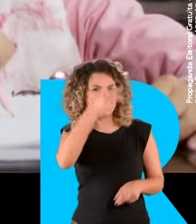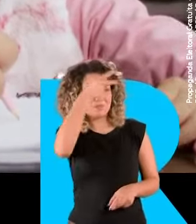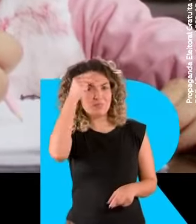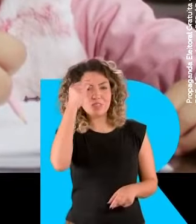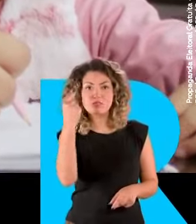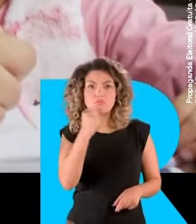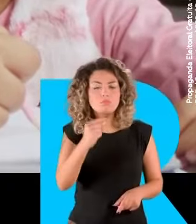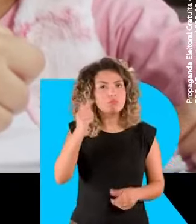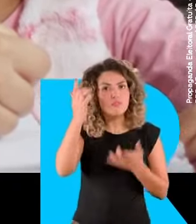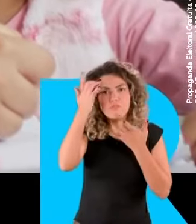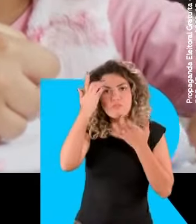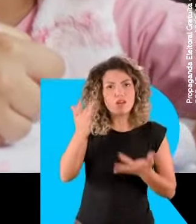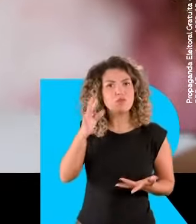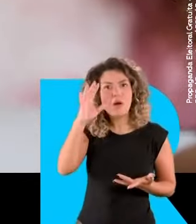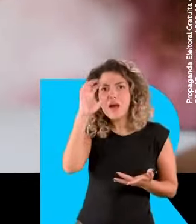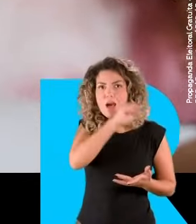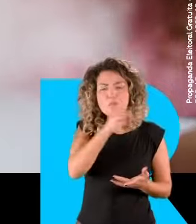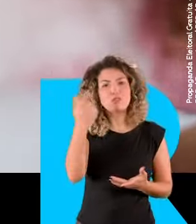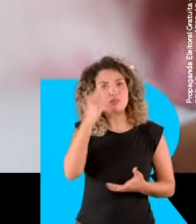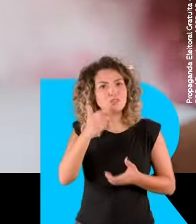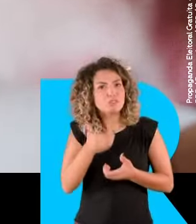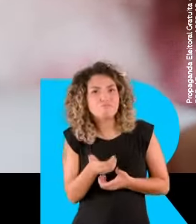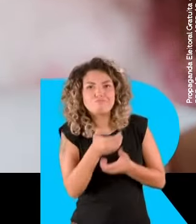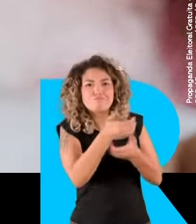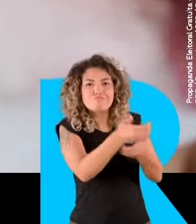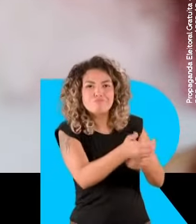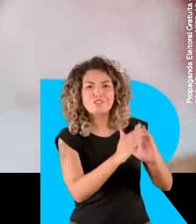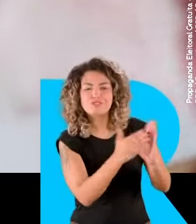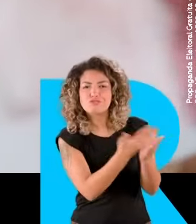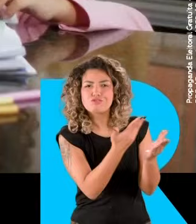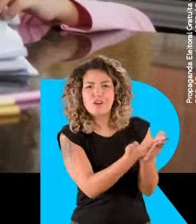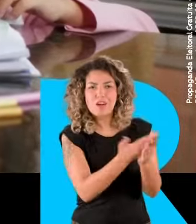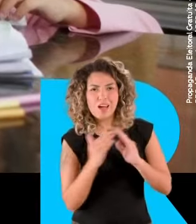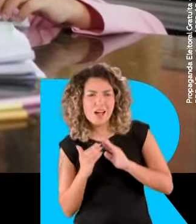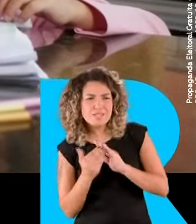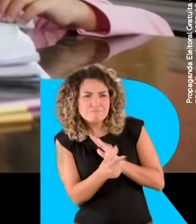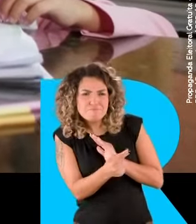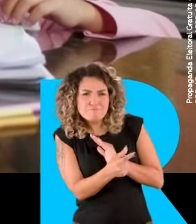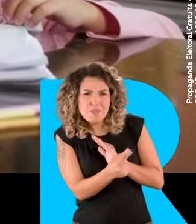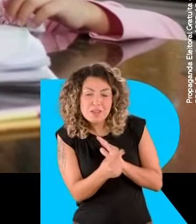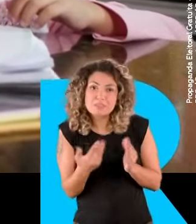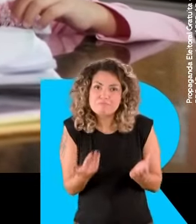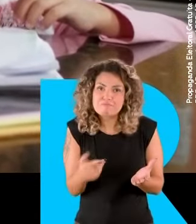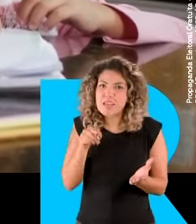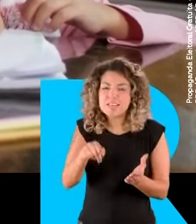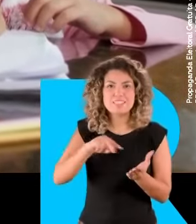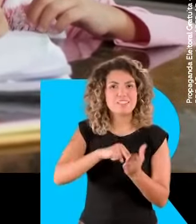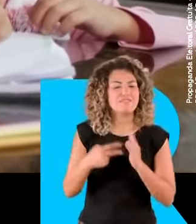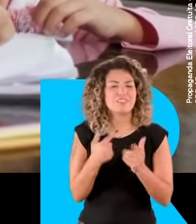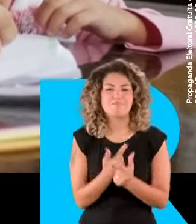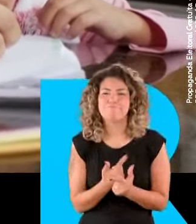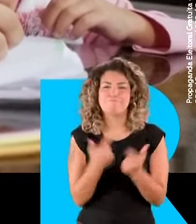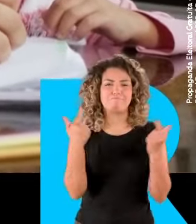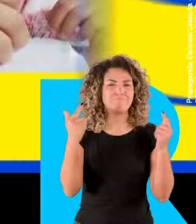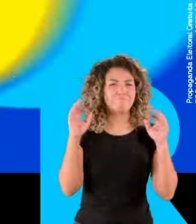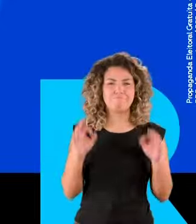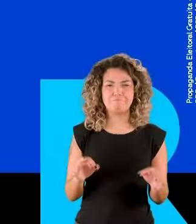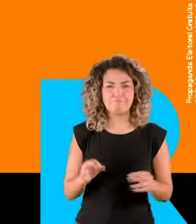Nunes, a vaga já estava garantida. Numa creche pertinho da casa dela. Esse, sim, é o seu maior